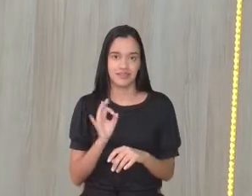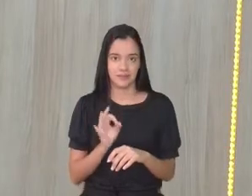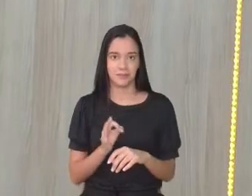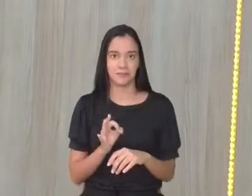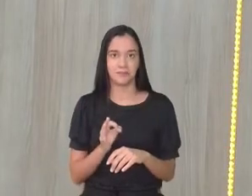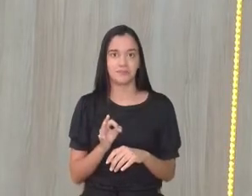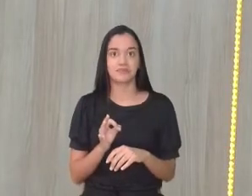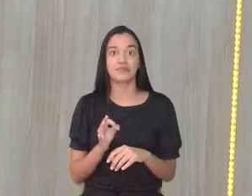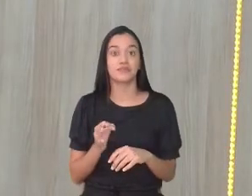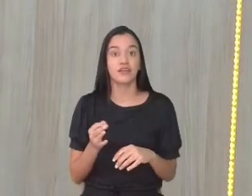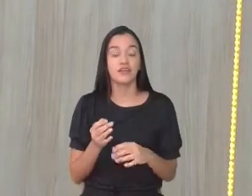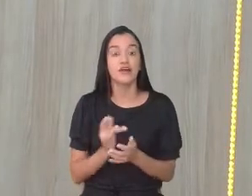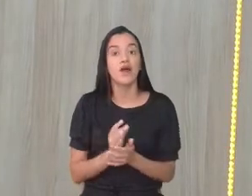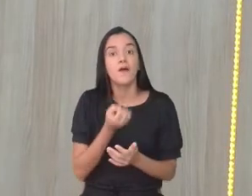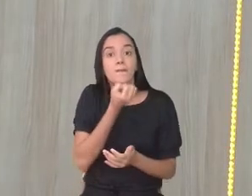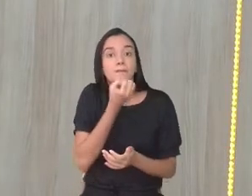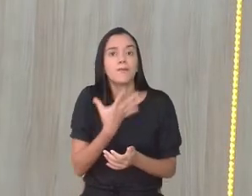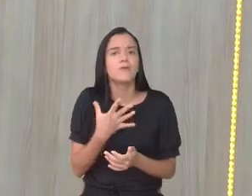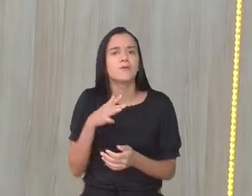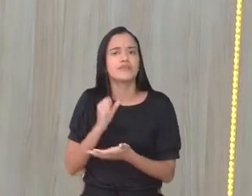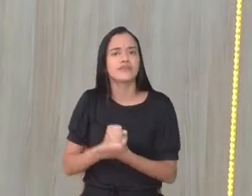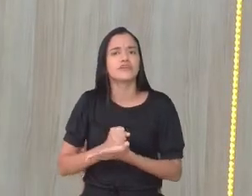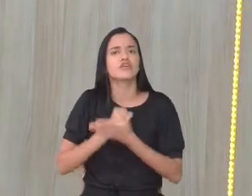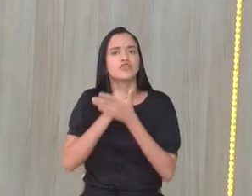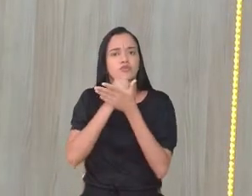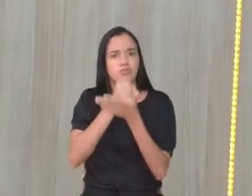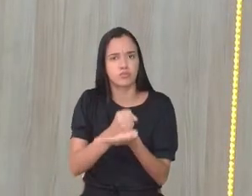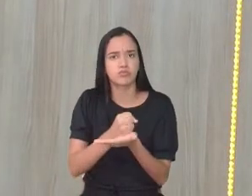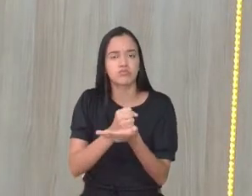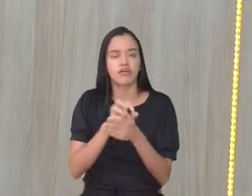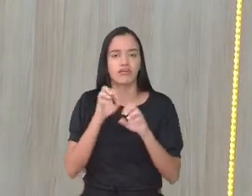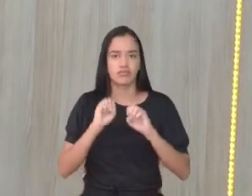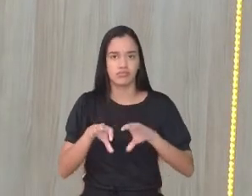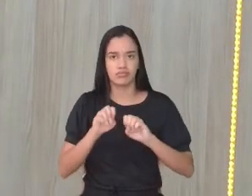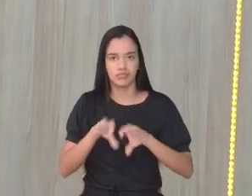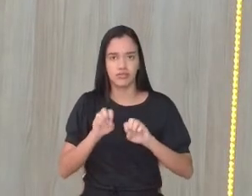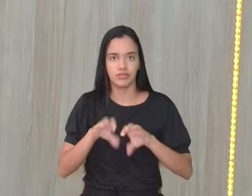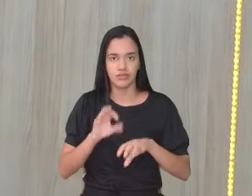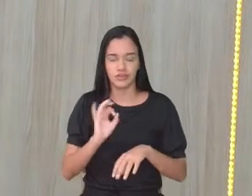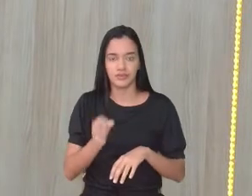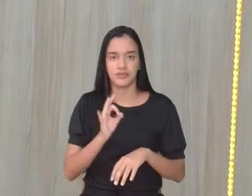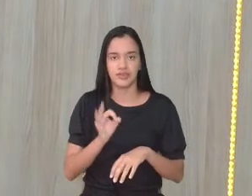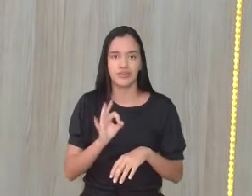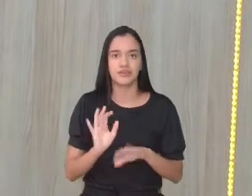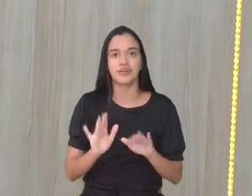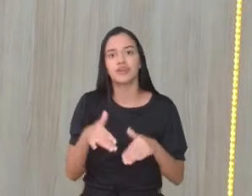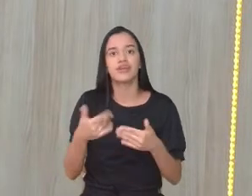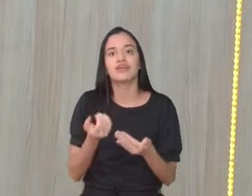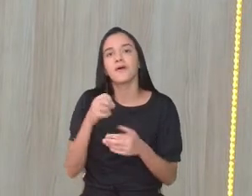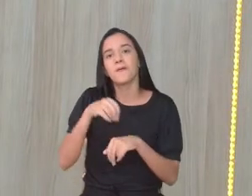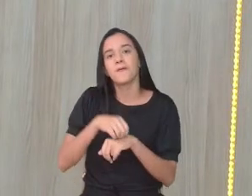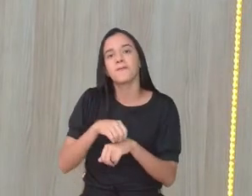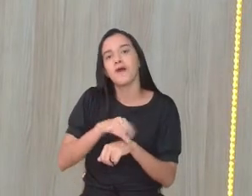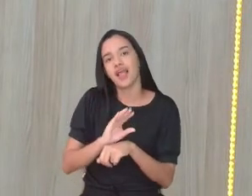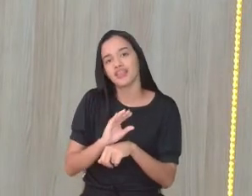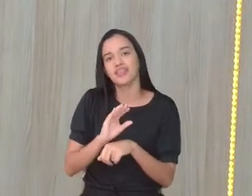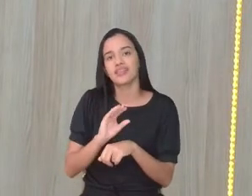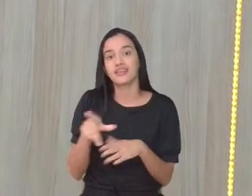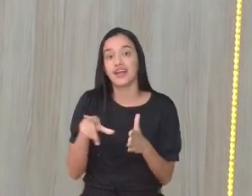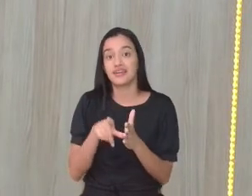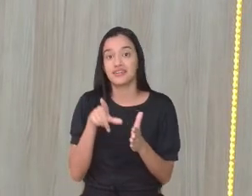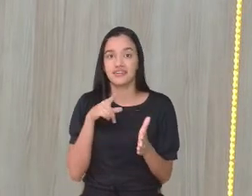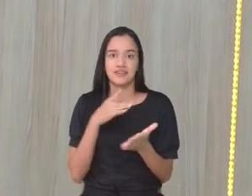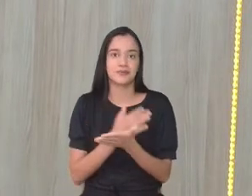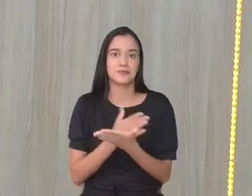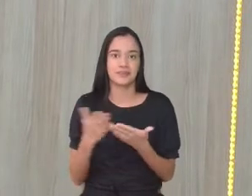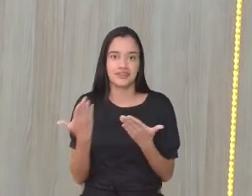Para favorecer e lhe ajudar com a educação, certo? Então, uma dica aqui do professor antes da gente iniciar a